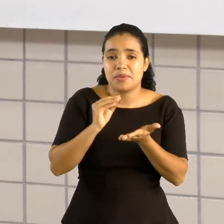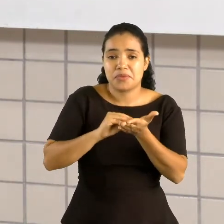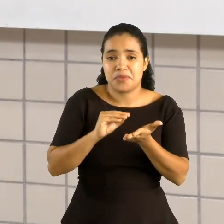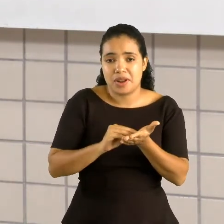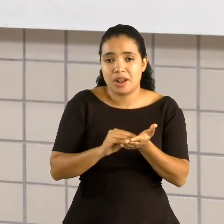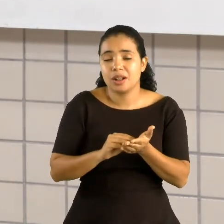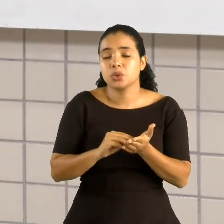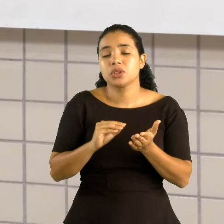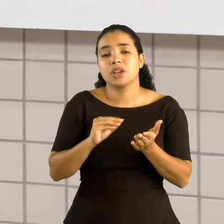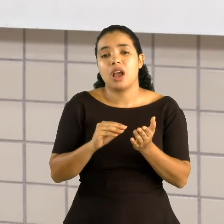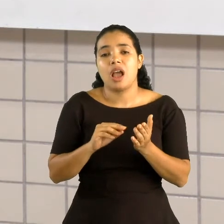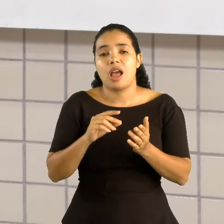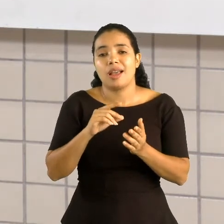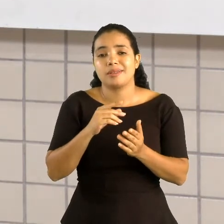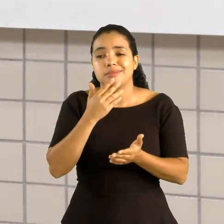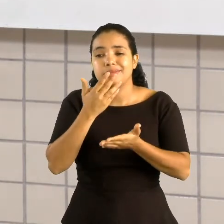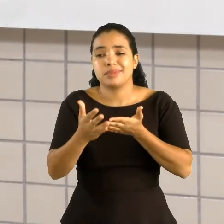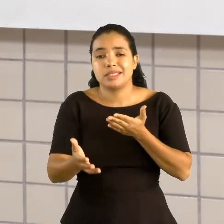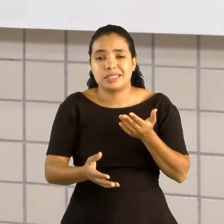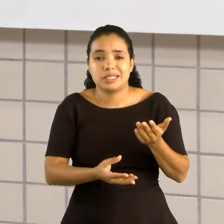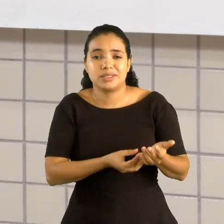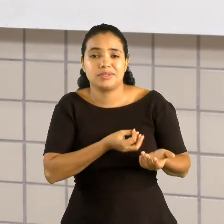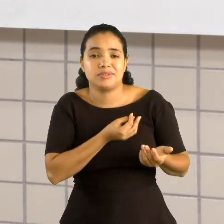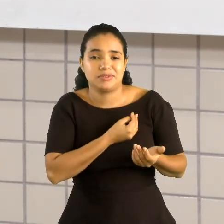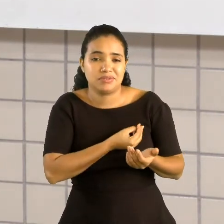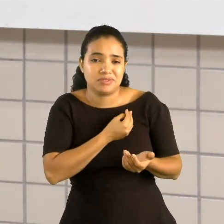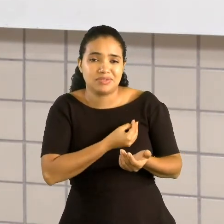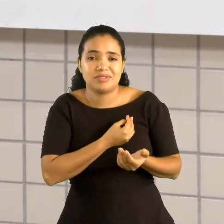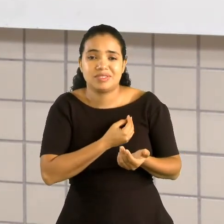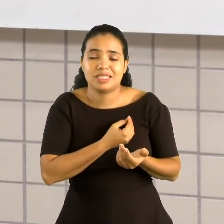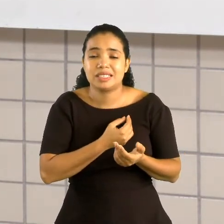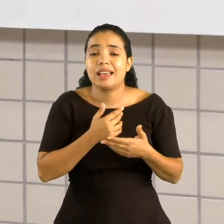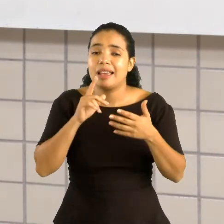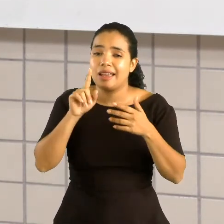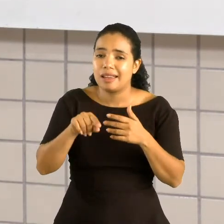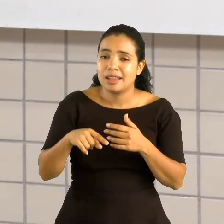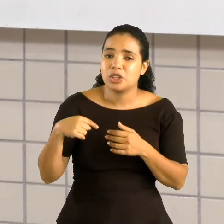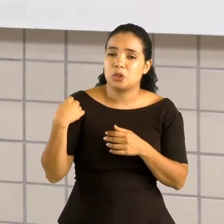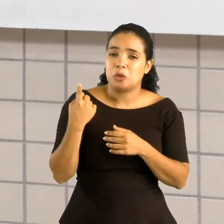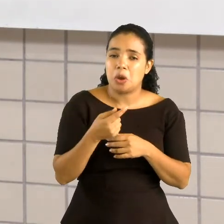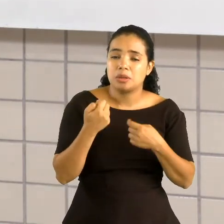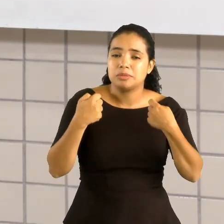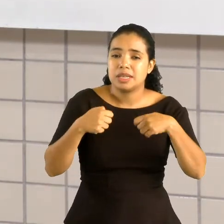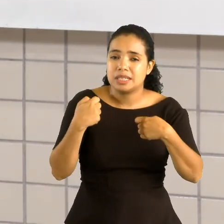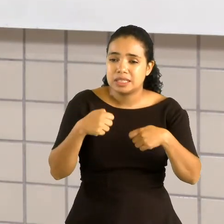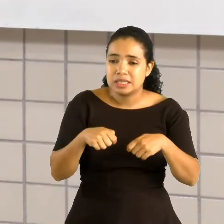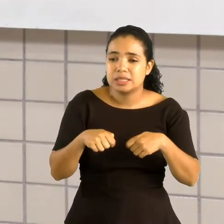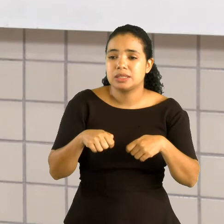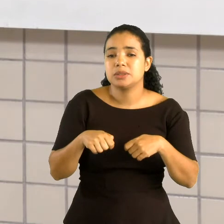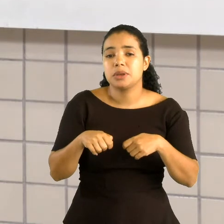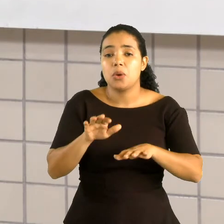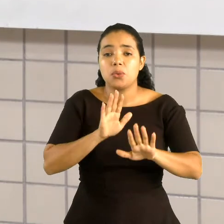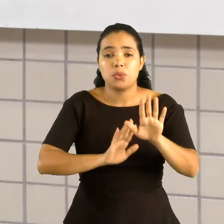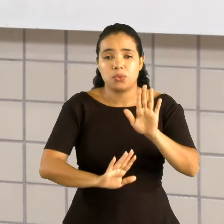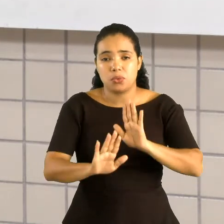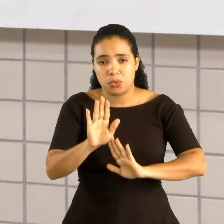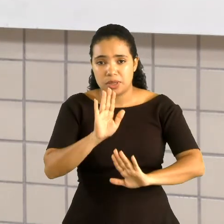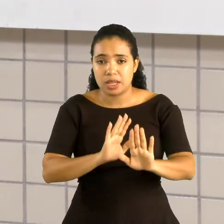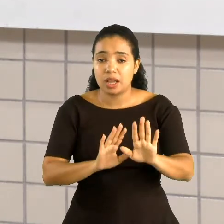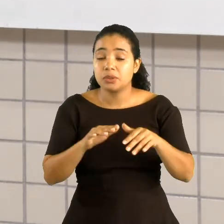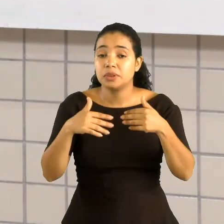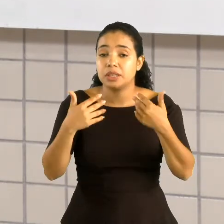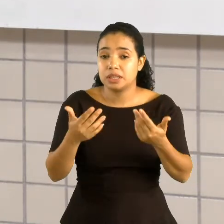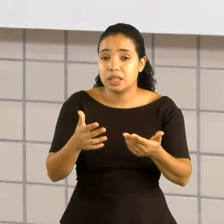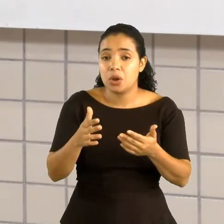ter, menos vida nós vamos ter. E assim, é uma coisa que a gente tem que ter muito cuidado. Então, vamos